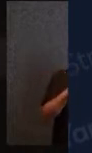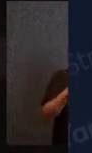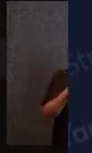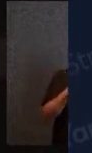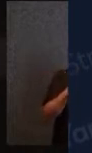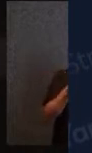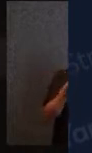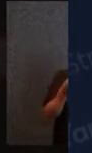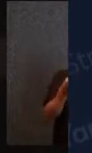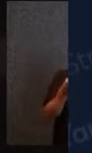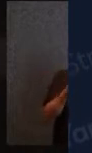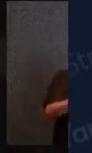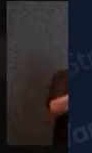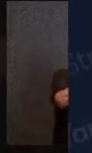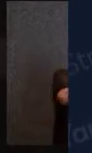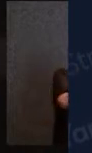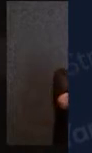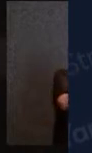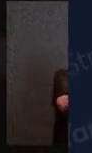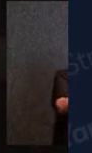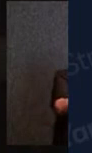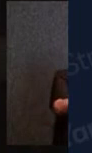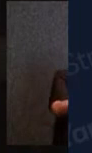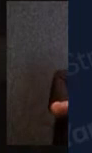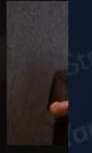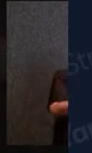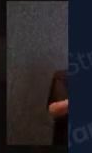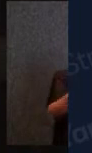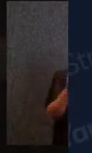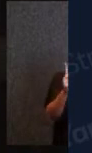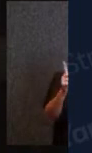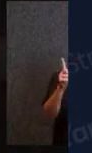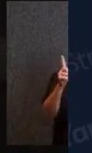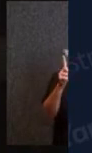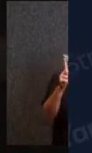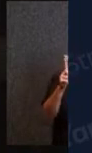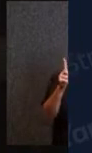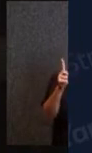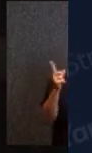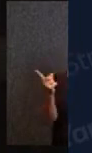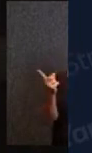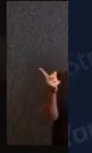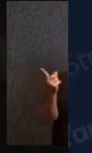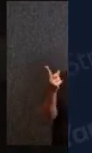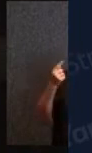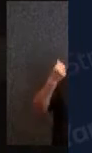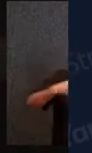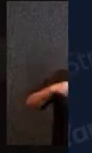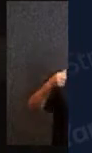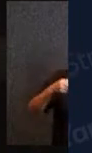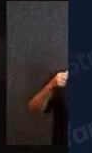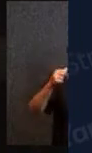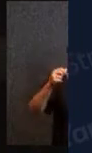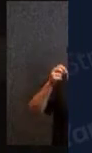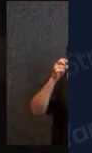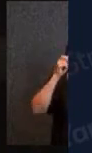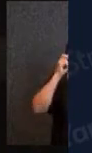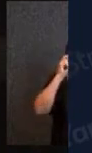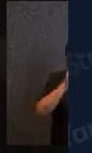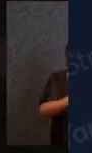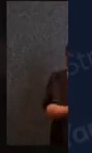no eixo de acompanhamento para o seguinte modelo. É preciso olhar para a